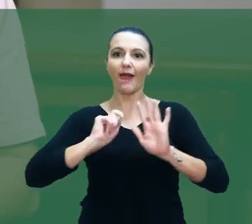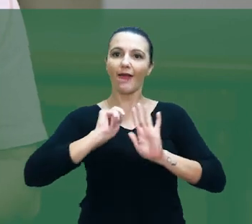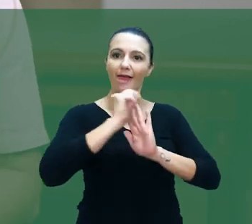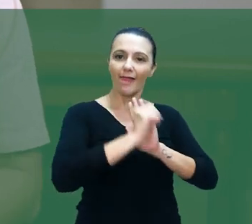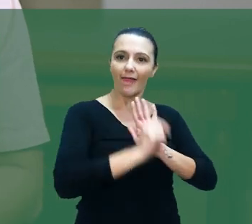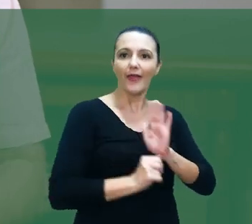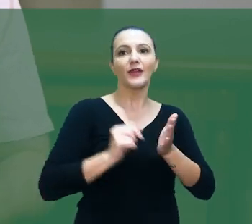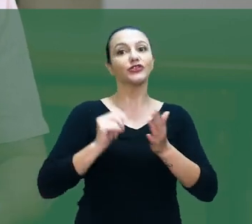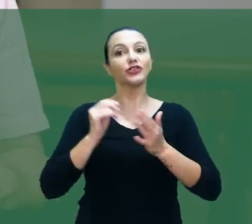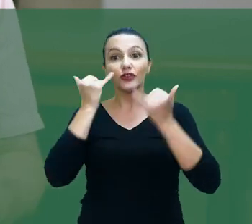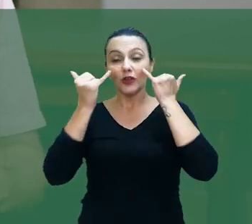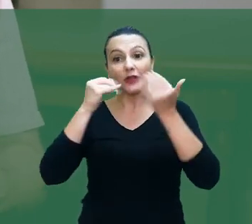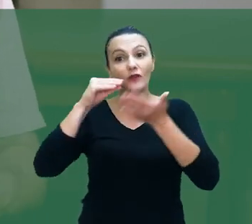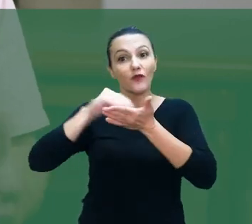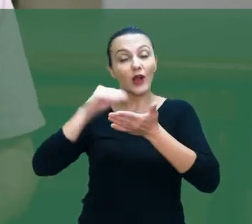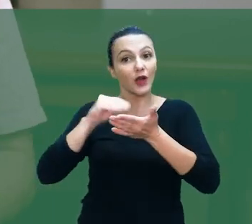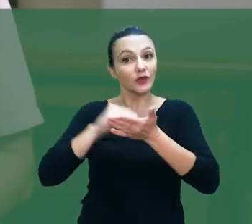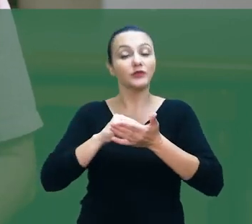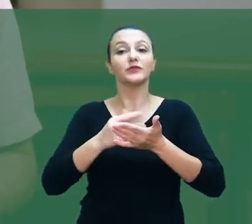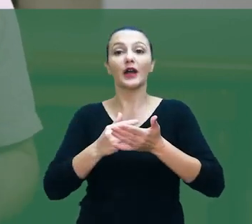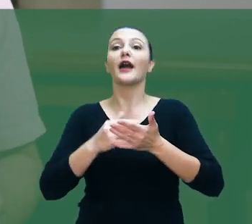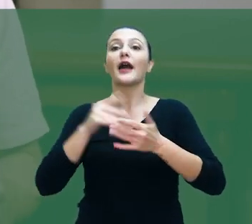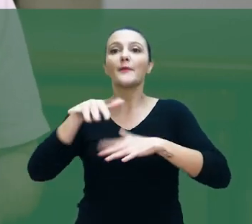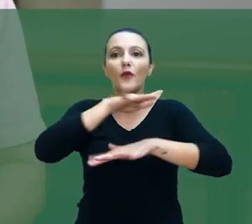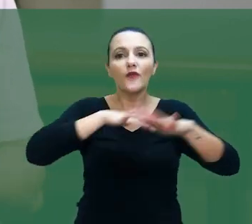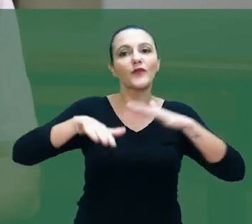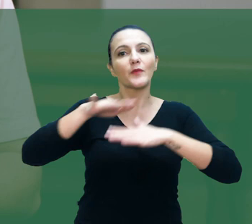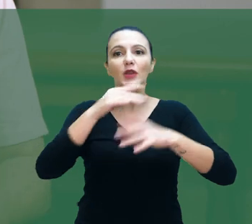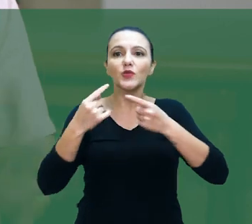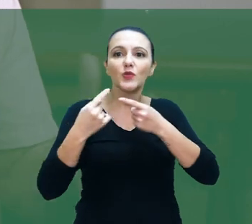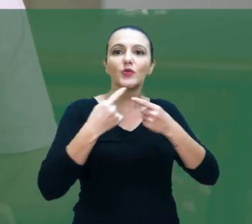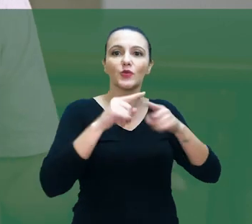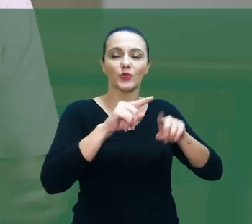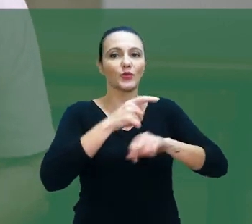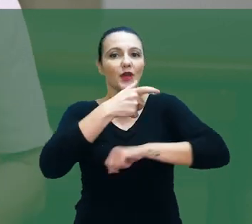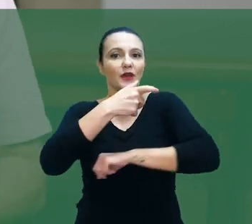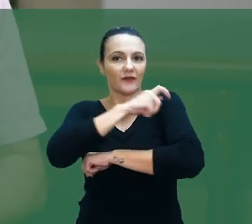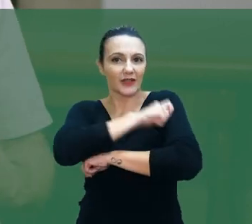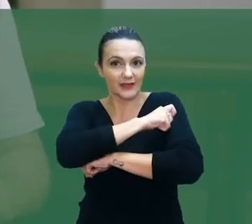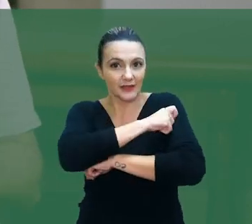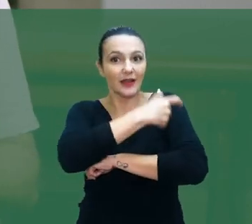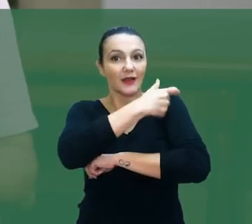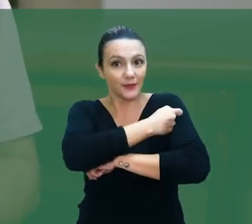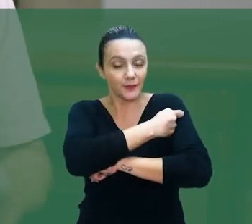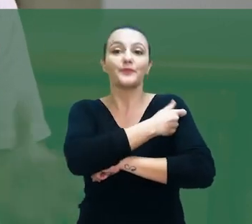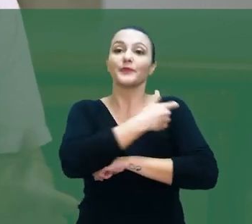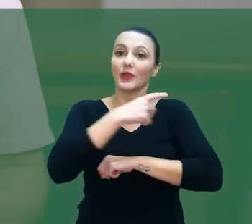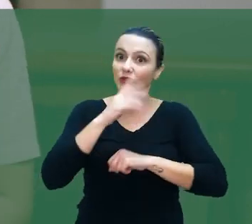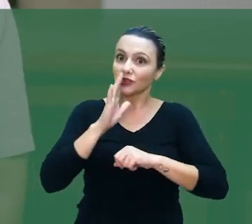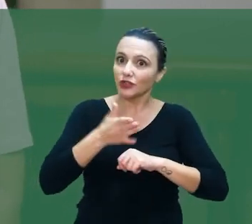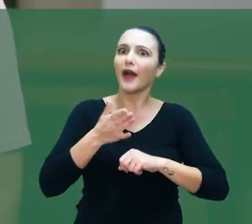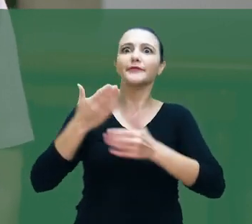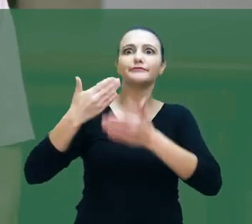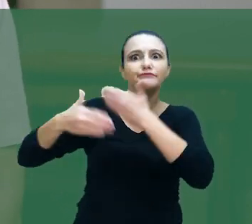de desinformação, são as campanhas do movimento anti-vacina. Eles já tinham uma grande extensão, um grande alcance antes